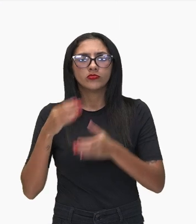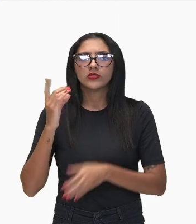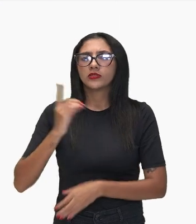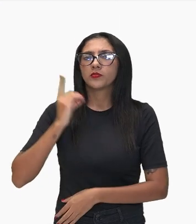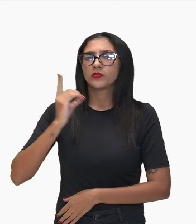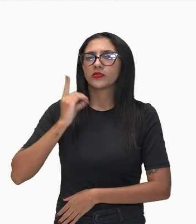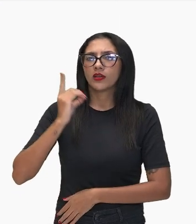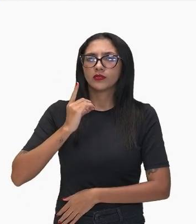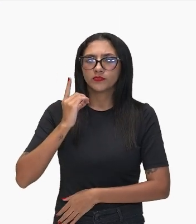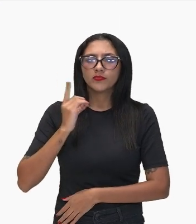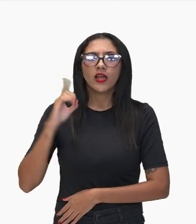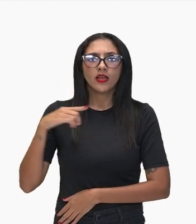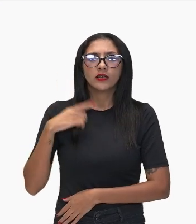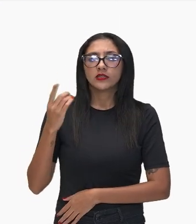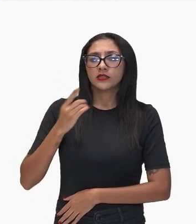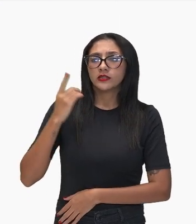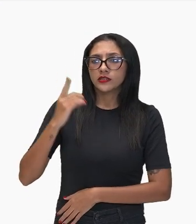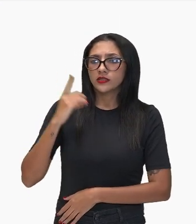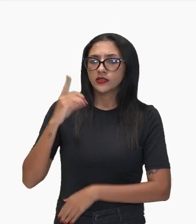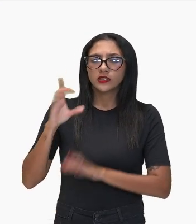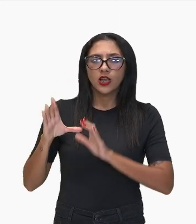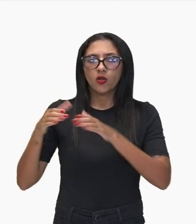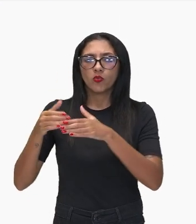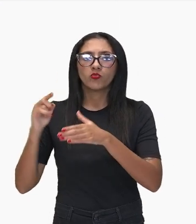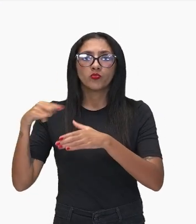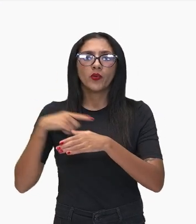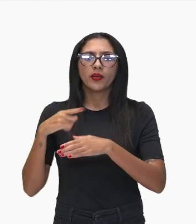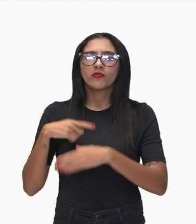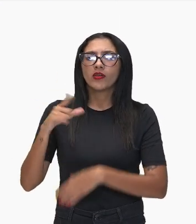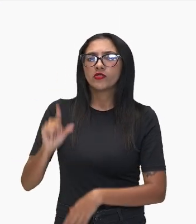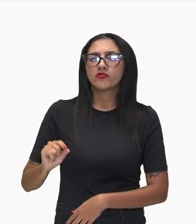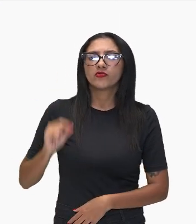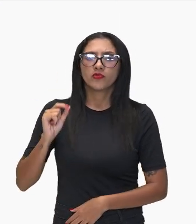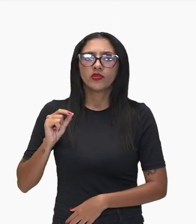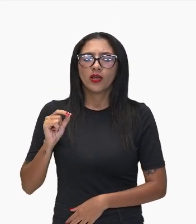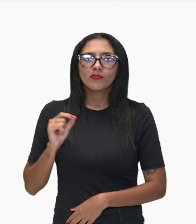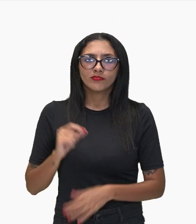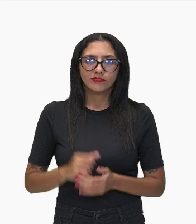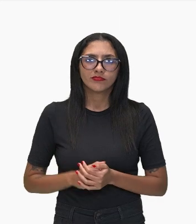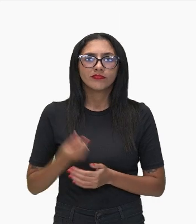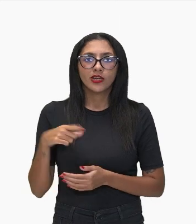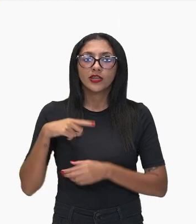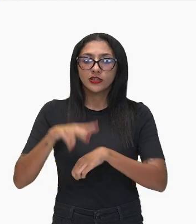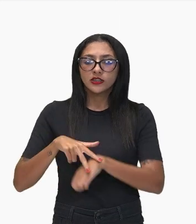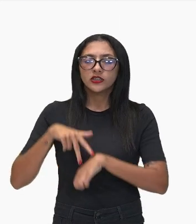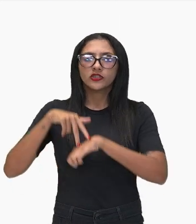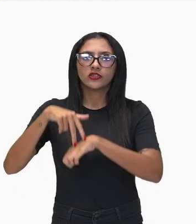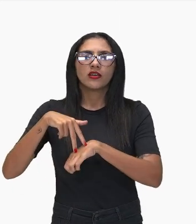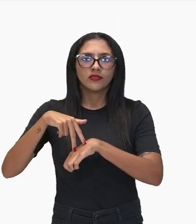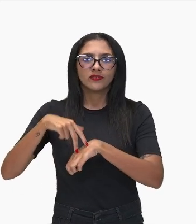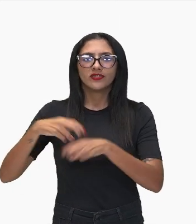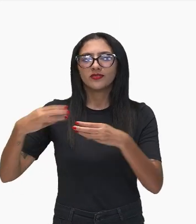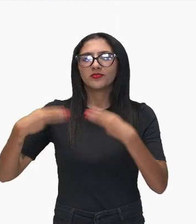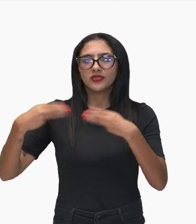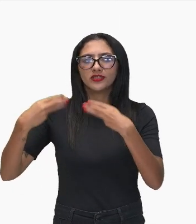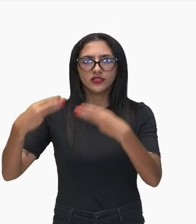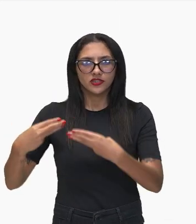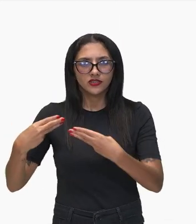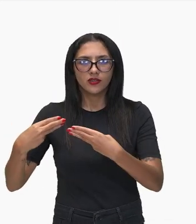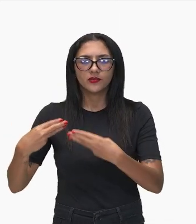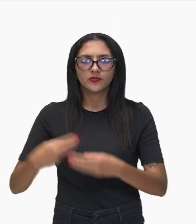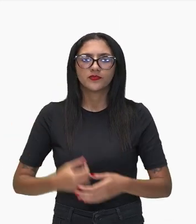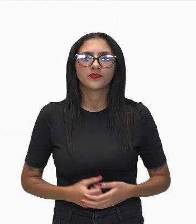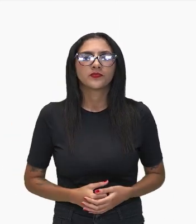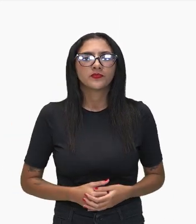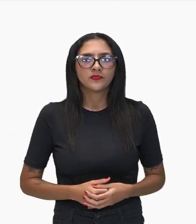e essa Câmara de Deputados que vai eleger o primeiro-ministro, que é o chefe de governo.